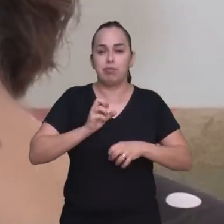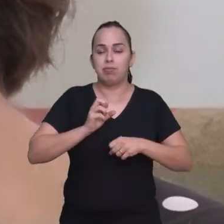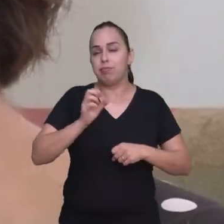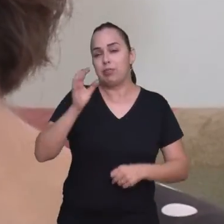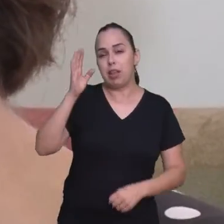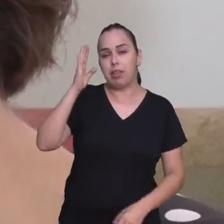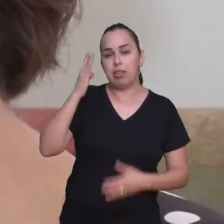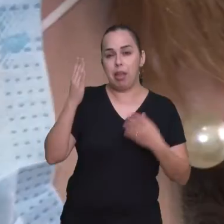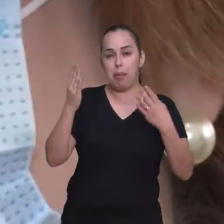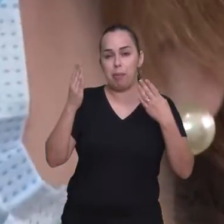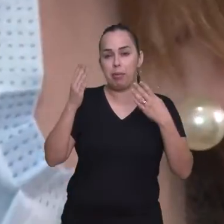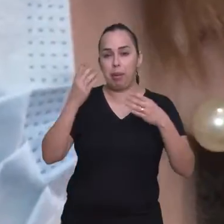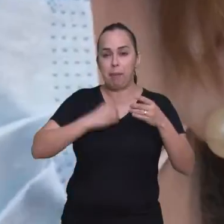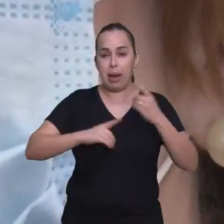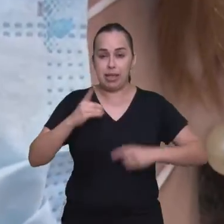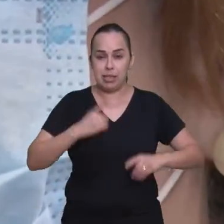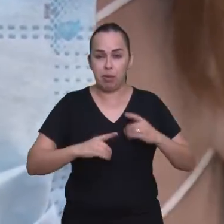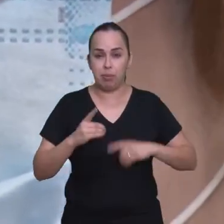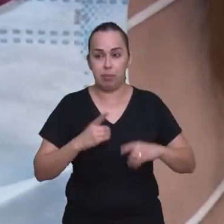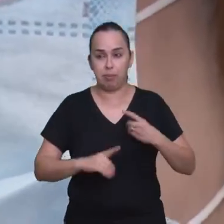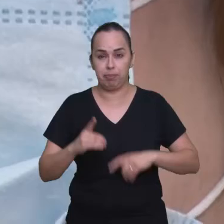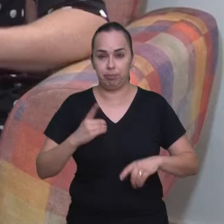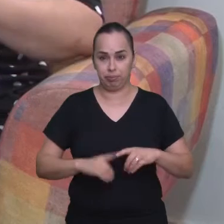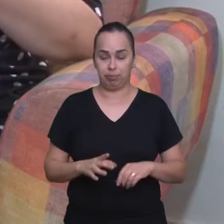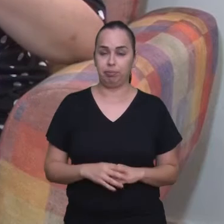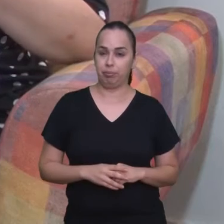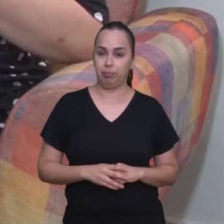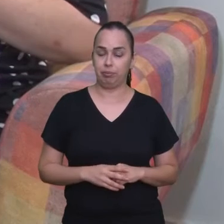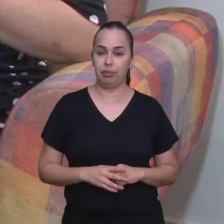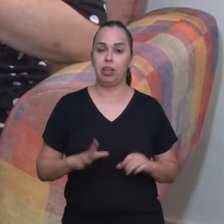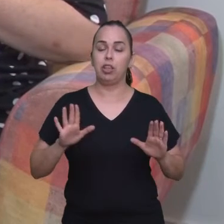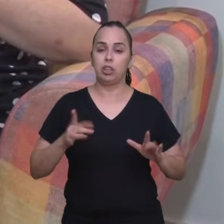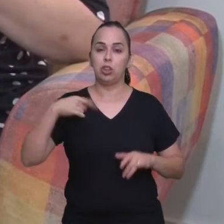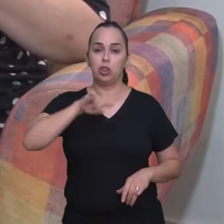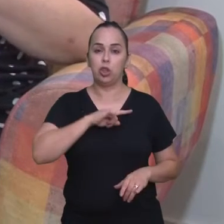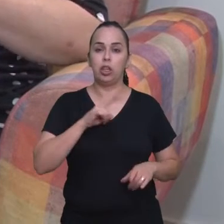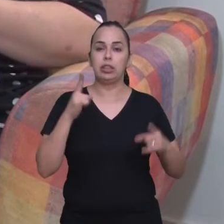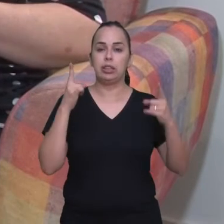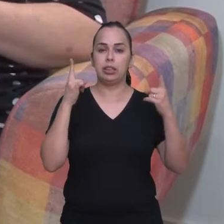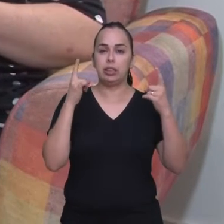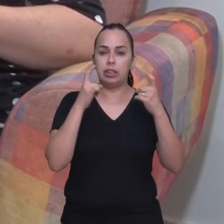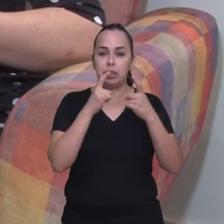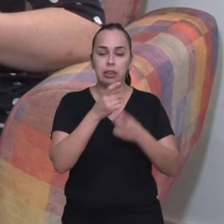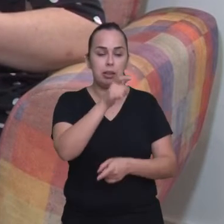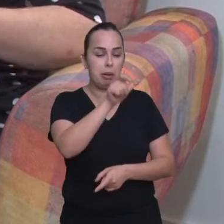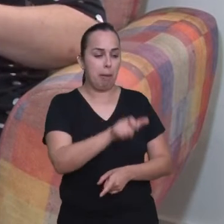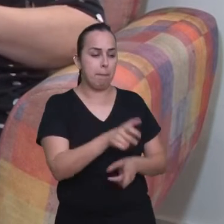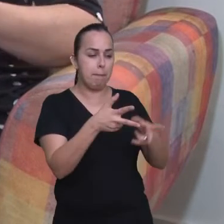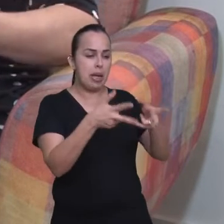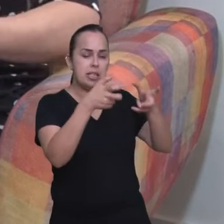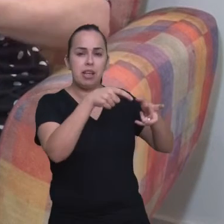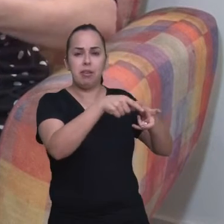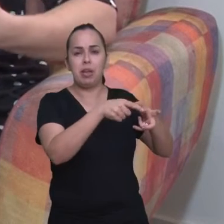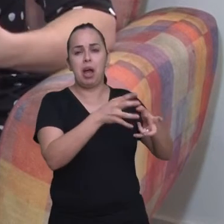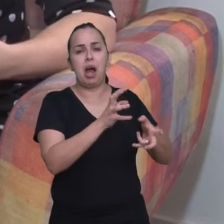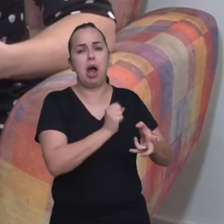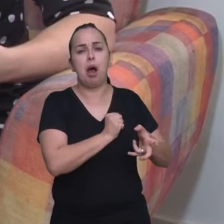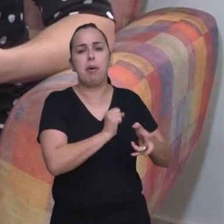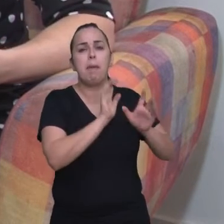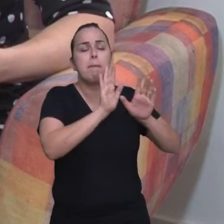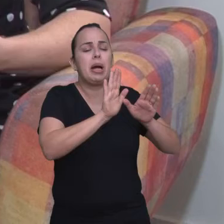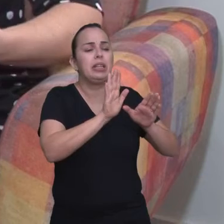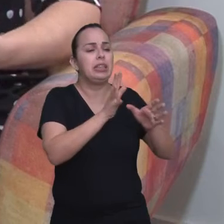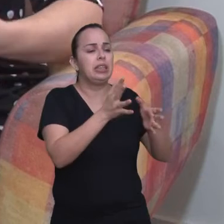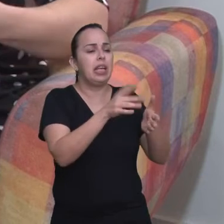podem contribuir num momento delicado como esse. A gente tem muita dificuldade de ver quem a gente ama sofrer, e aí a gente quer tirar o sofrimento